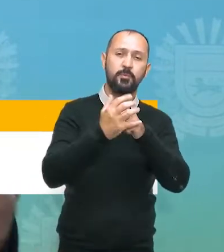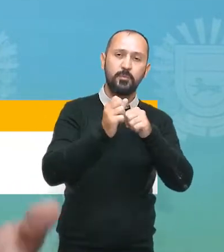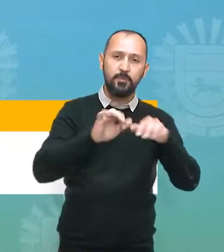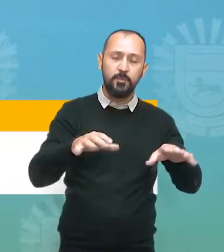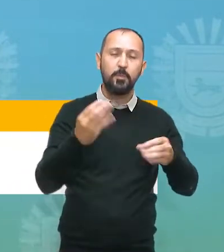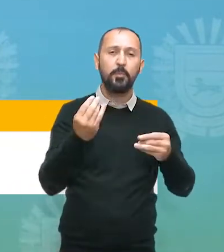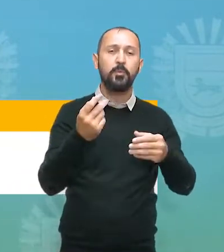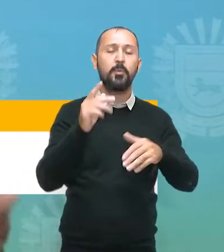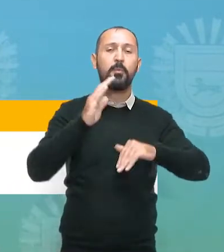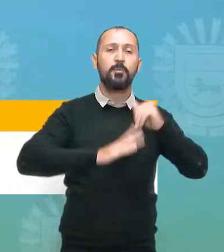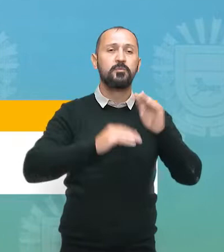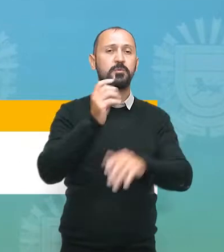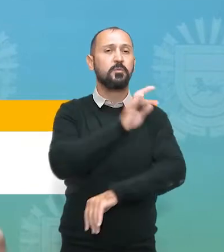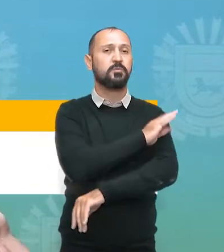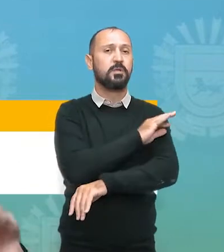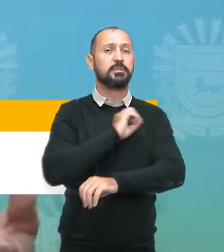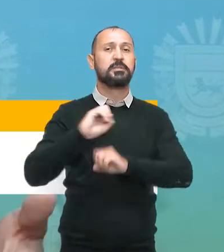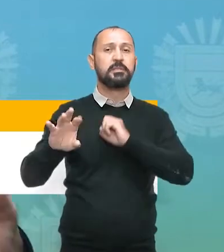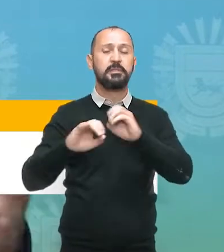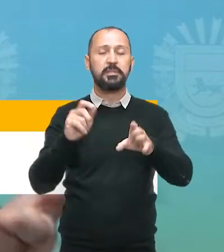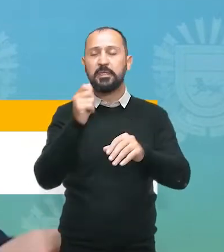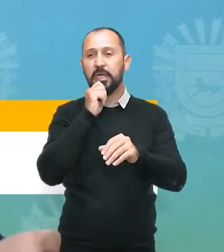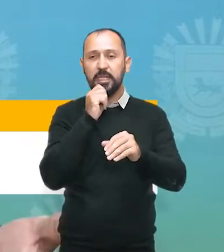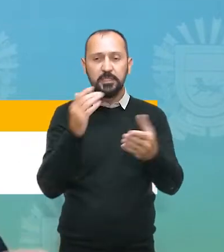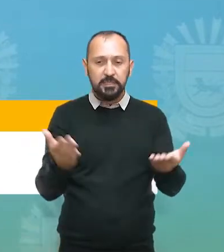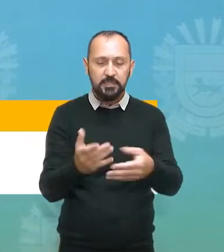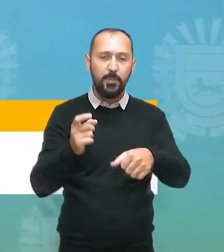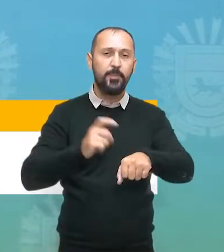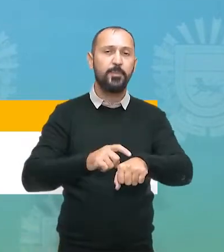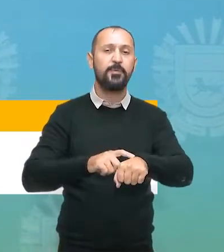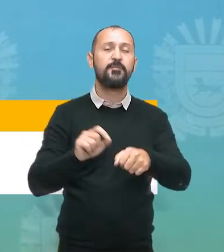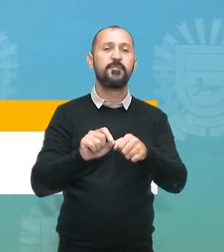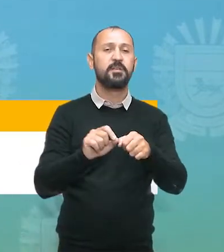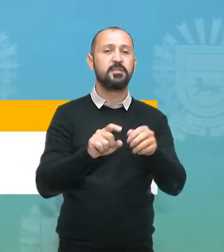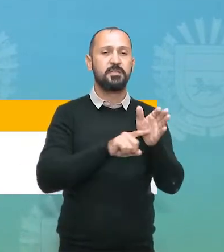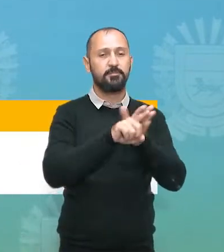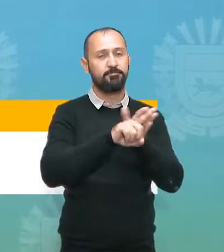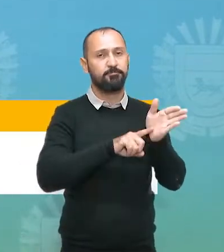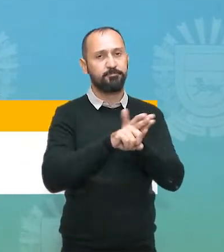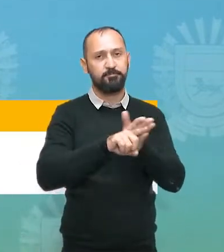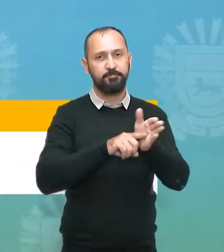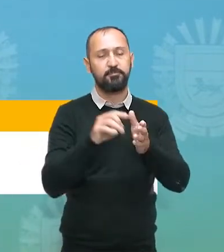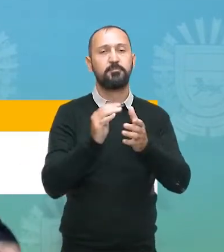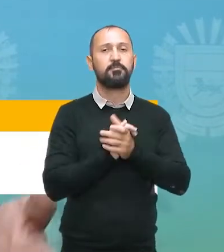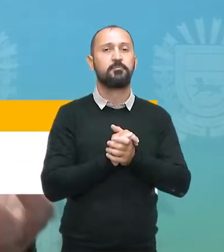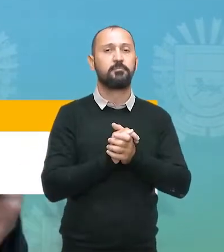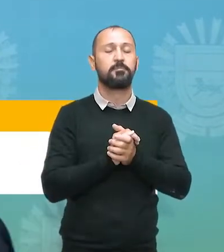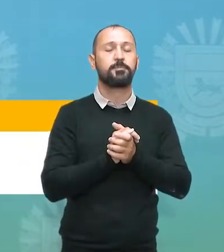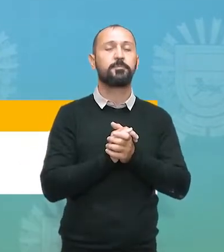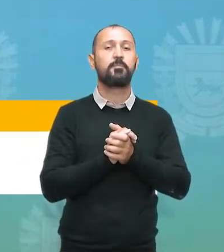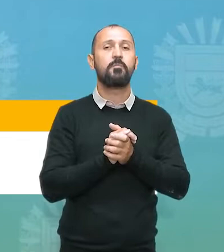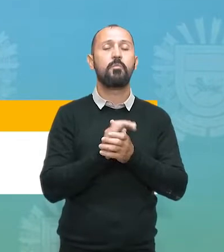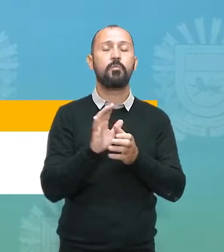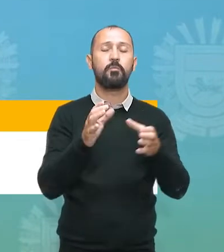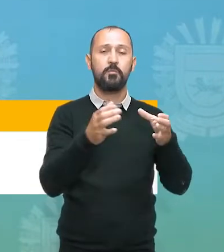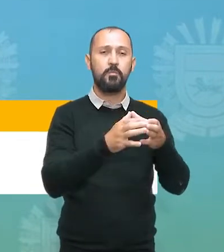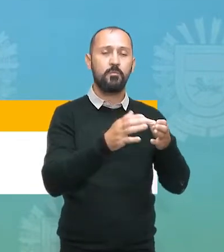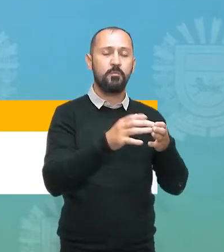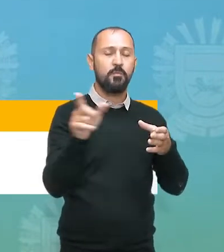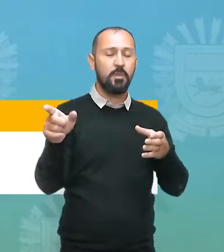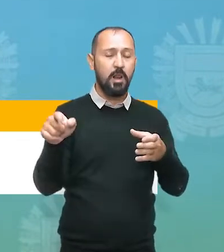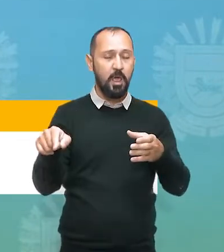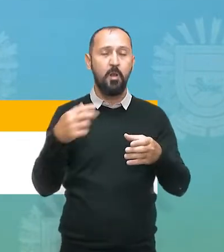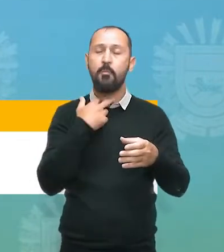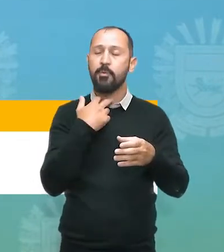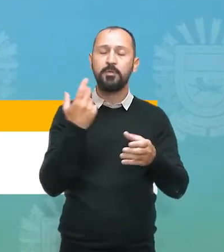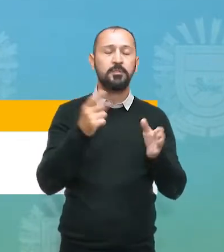pandemia vários técnicos saíram e eles não estão em condições no momento de realizar essa perícia como o